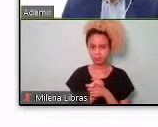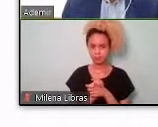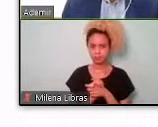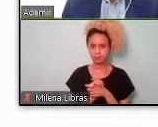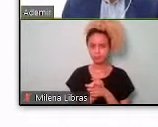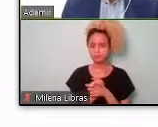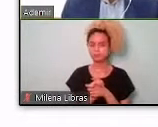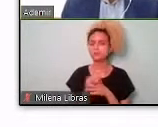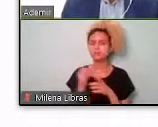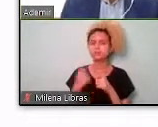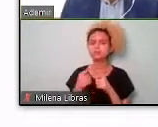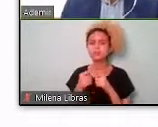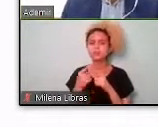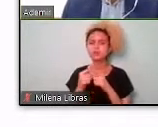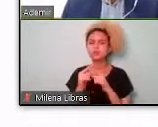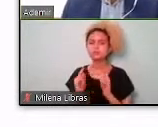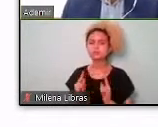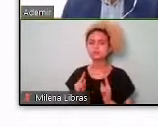Por que um prédio desaba?